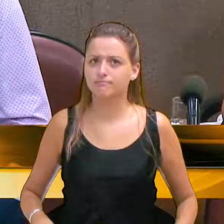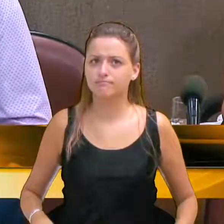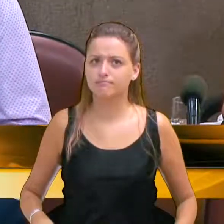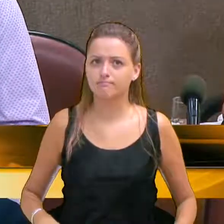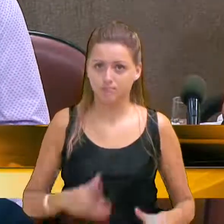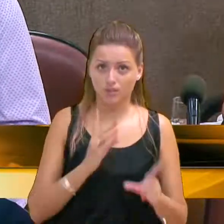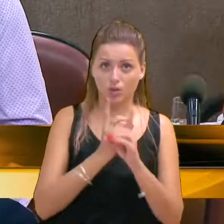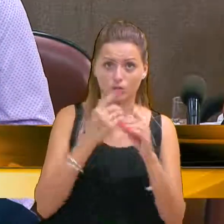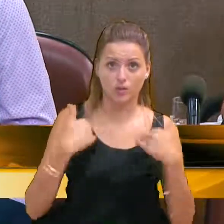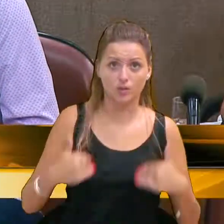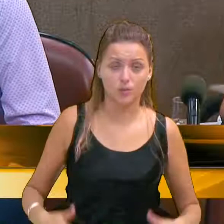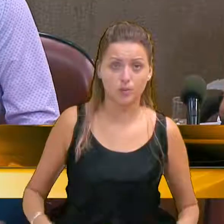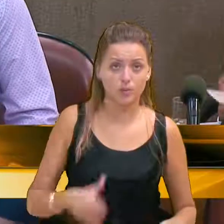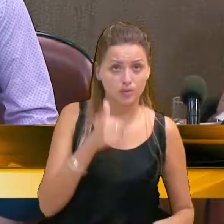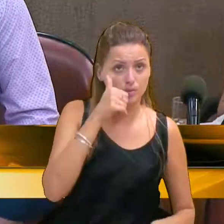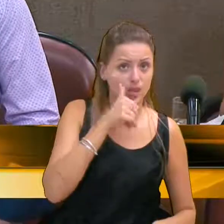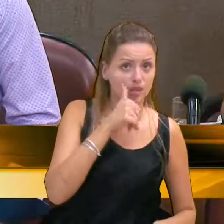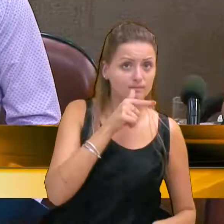Acharam o corpo?